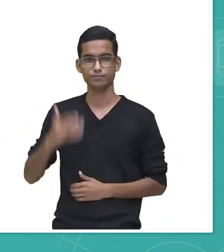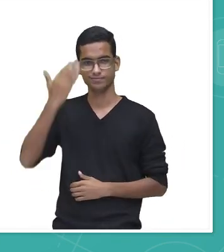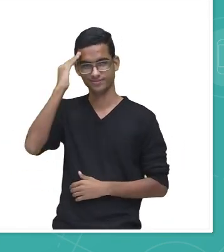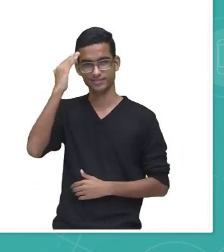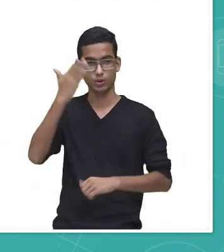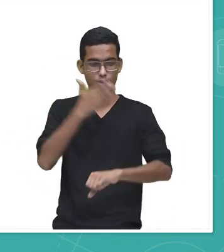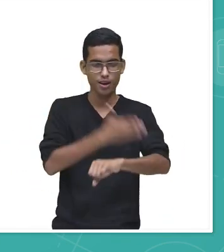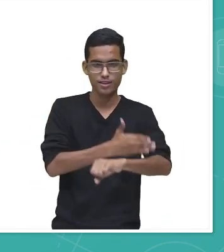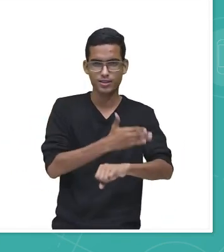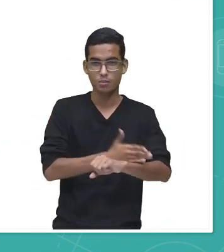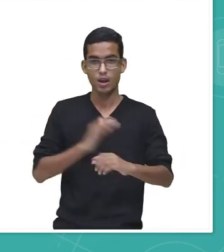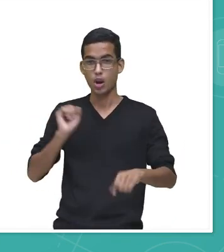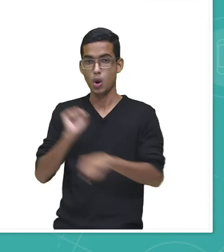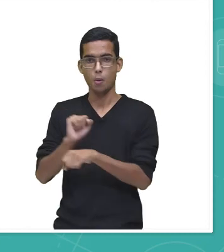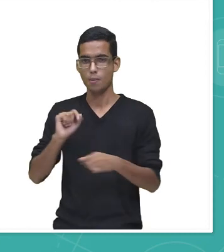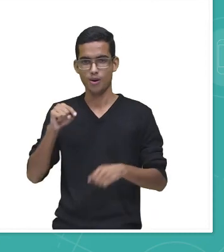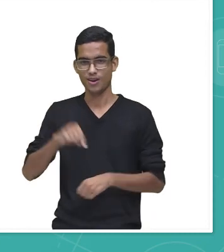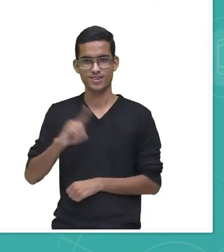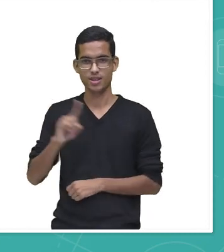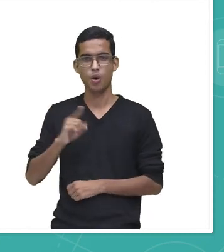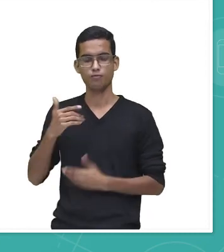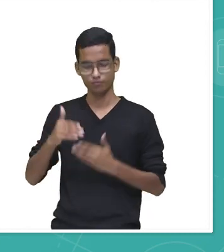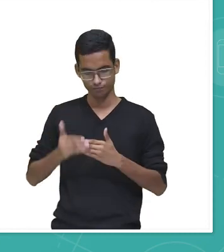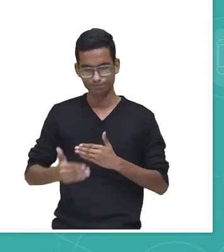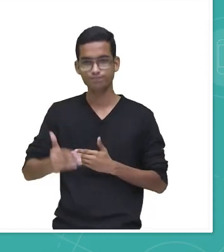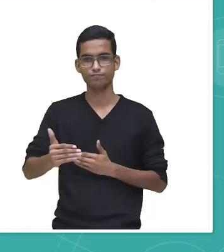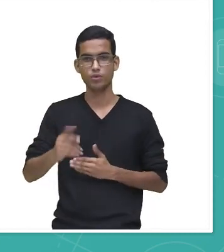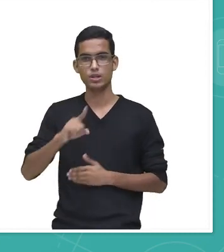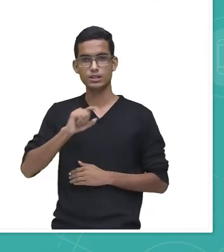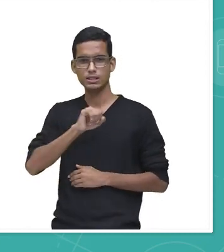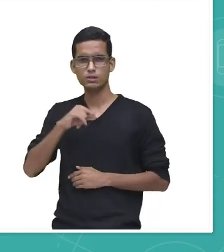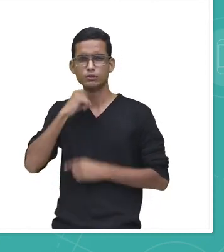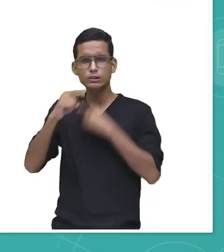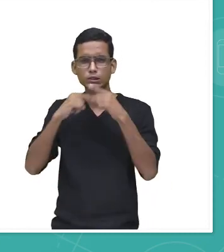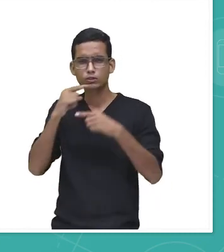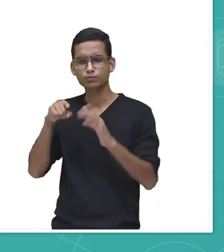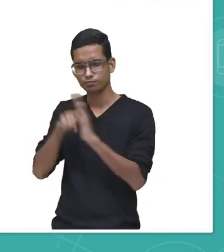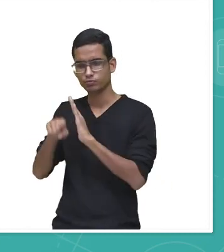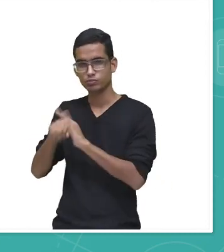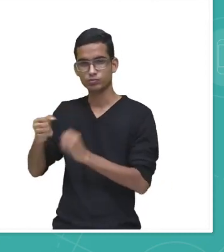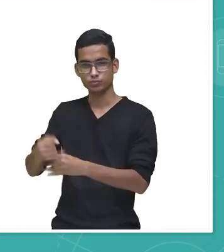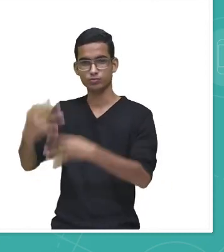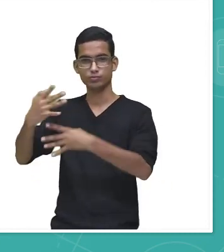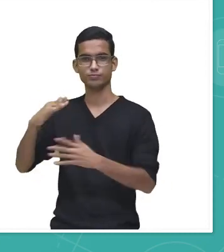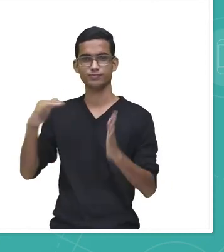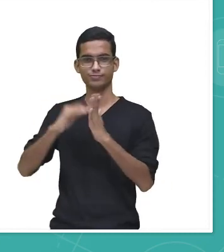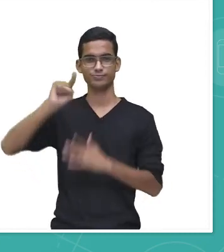parou por aqui. Muito obrigada. Caso tenham dúvidas, recorram ao nosso chat e até a próxima.